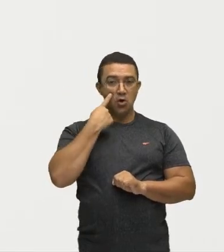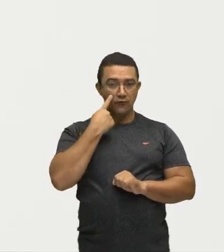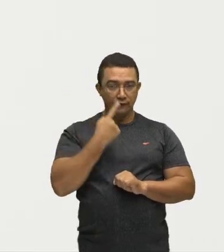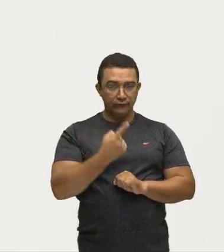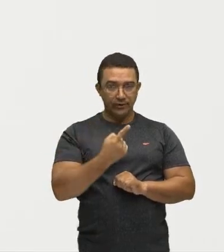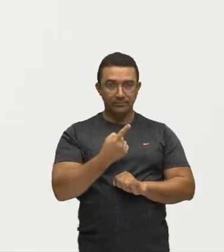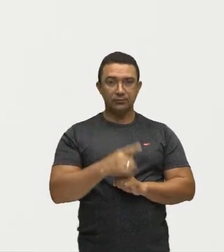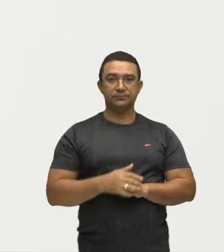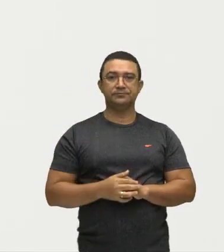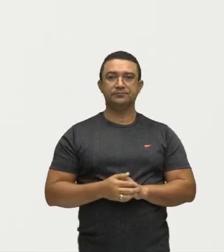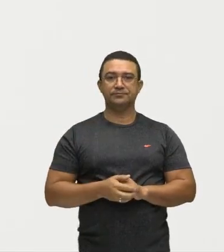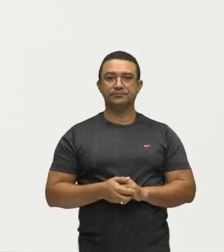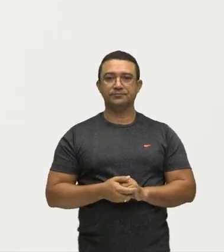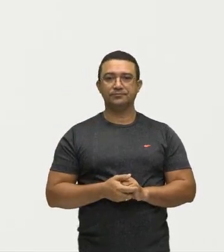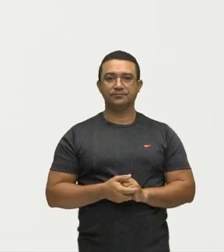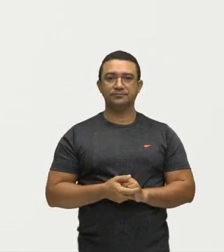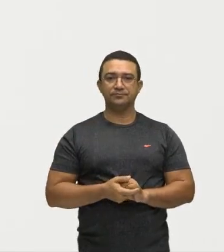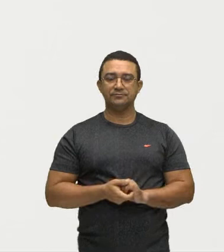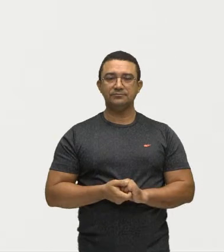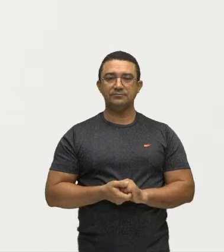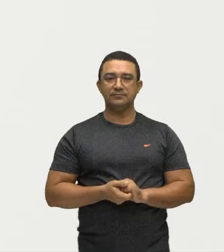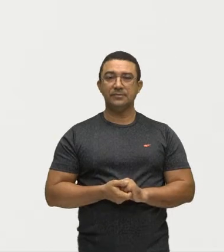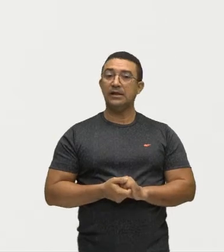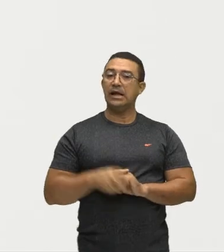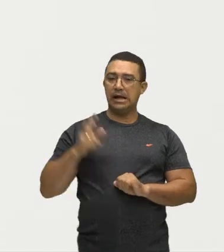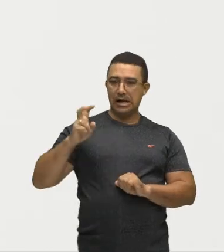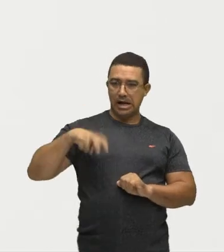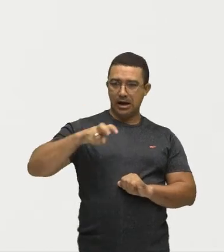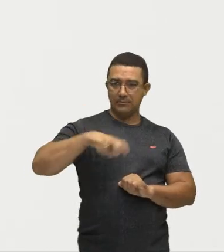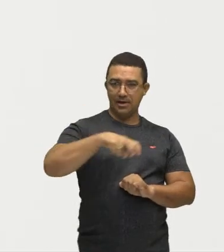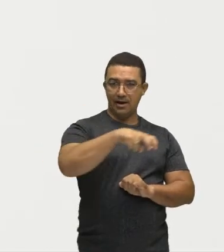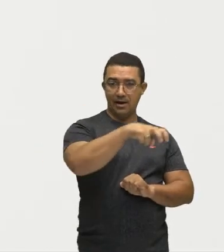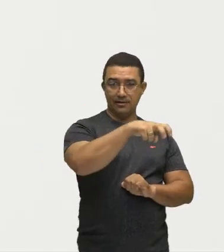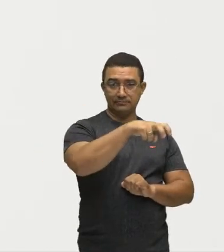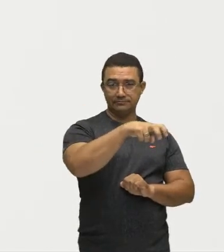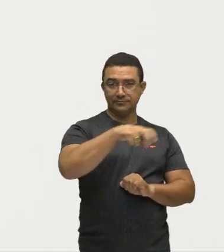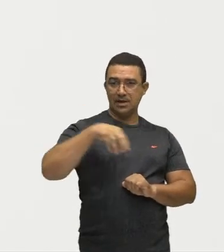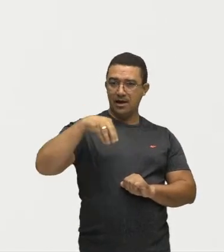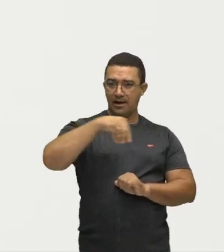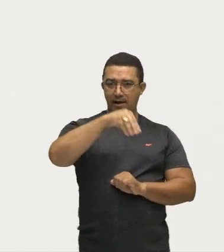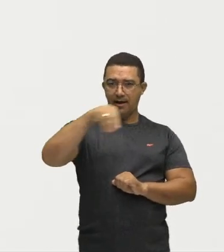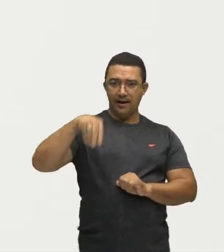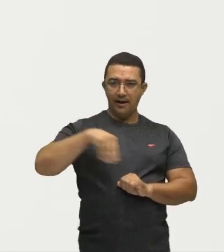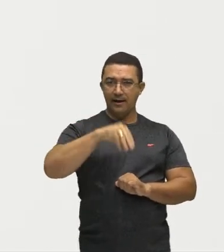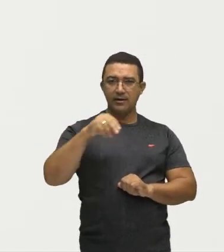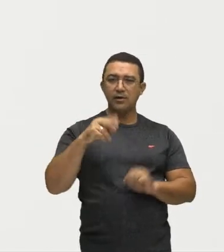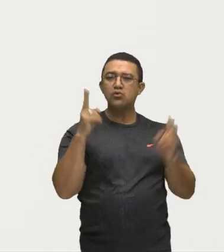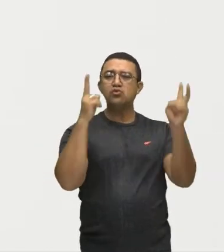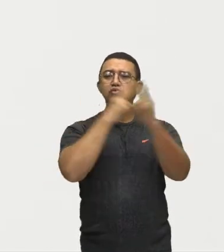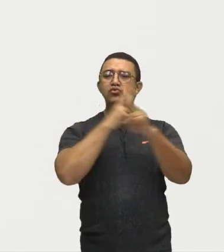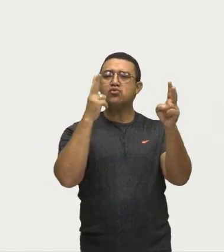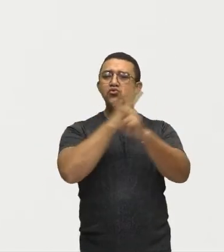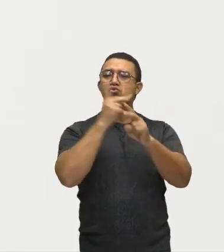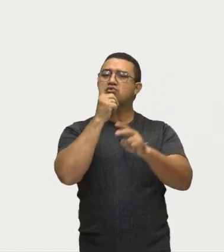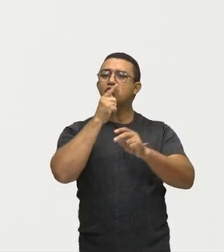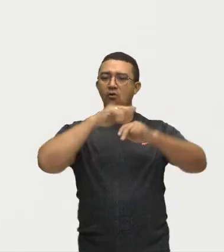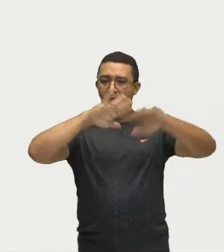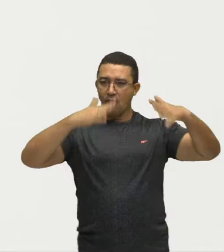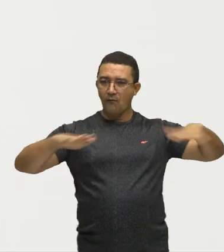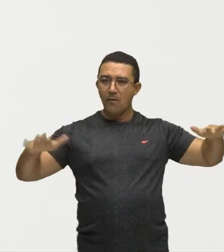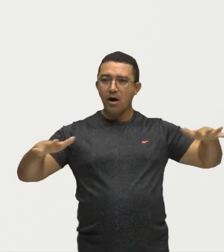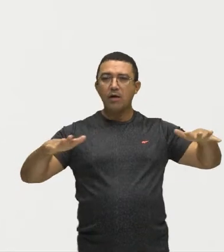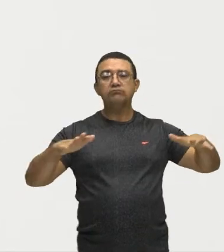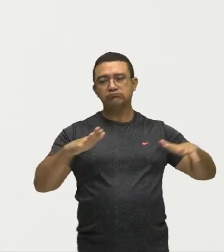vimos os primeiros raios solares enquanto caminhávamos na areia. A brisa do mar ainda era